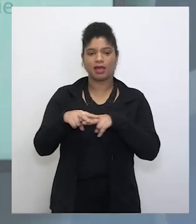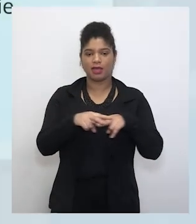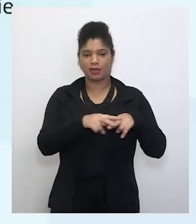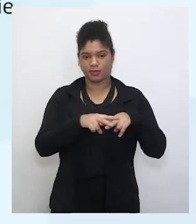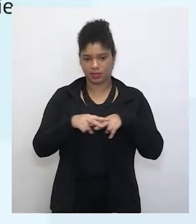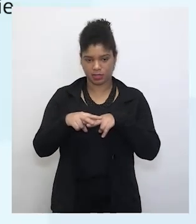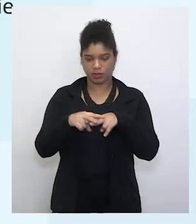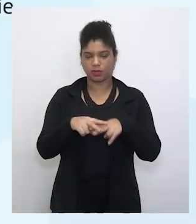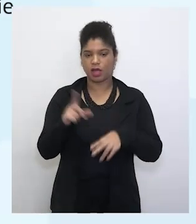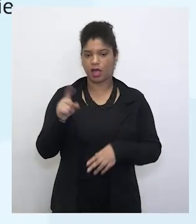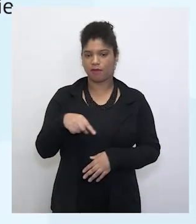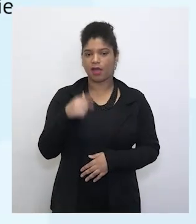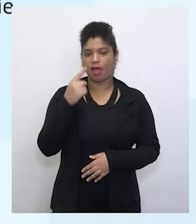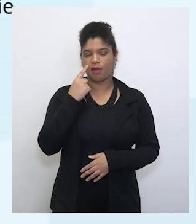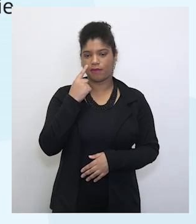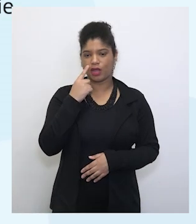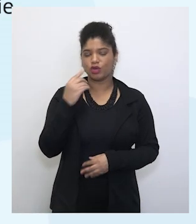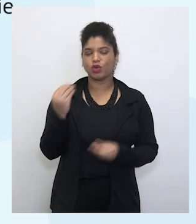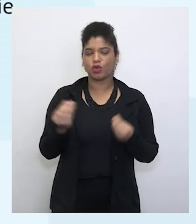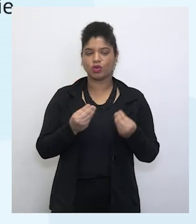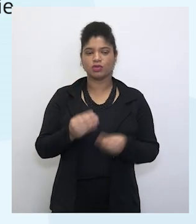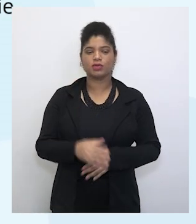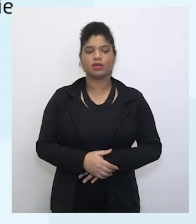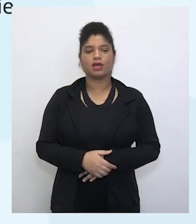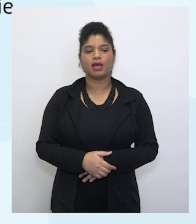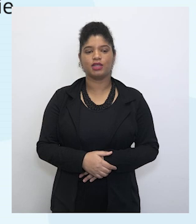For this class, you will need